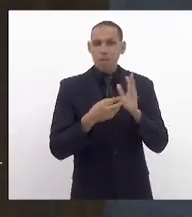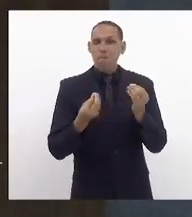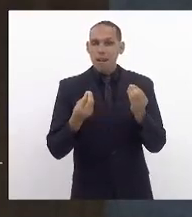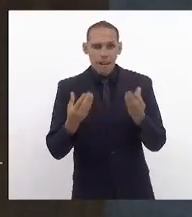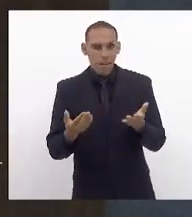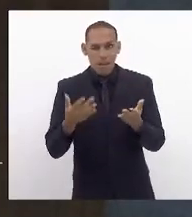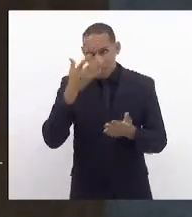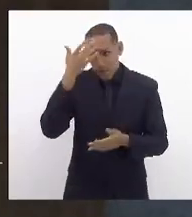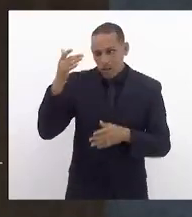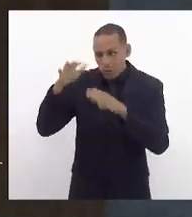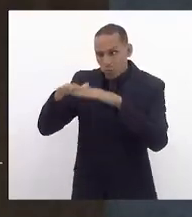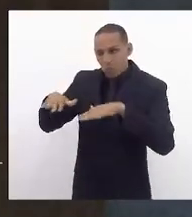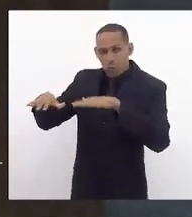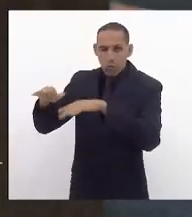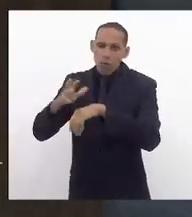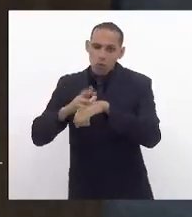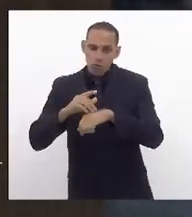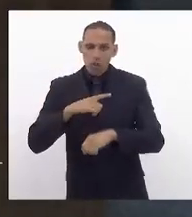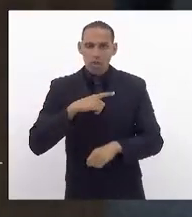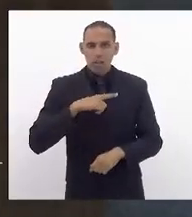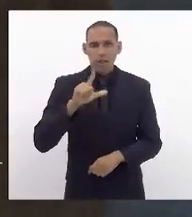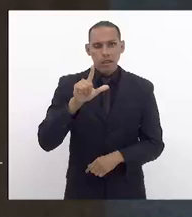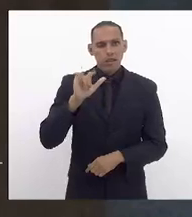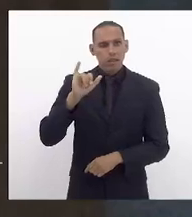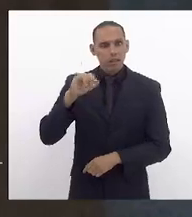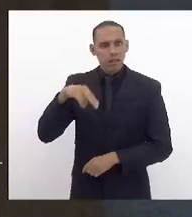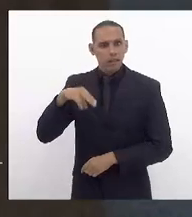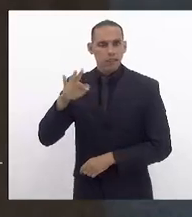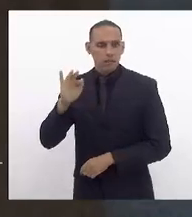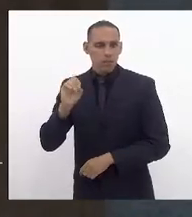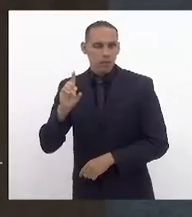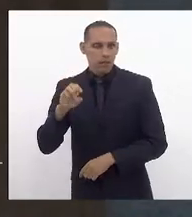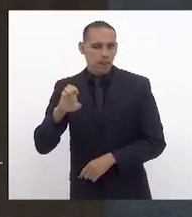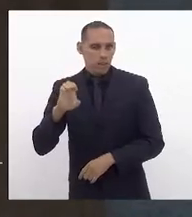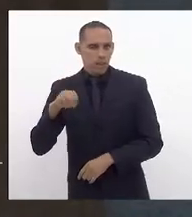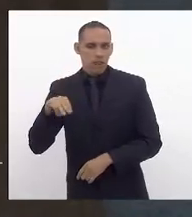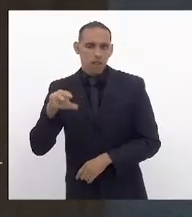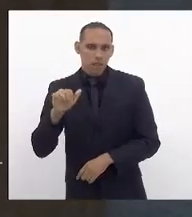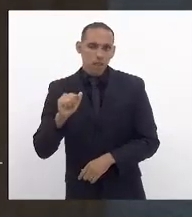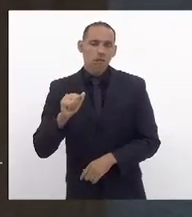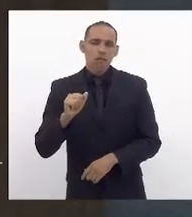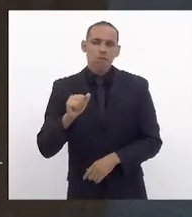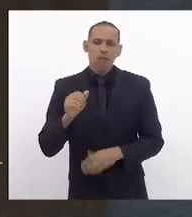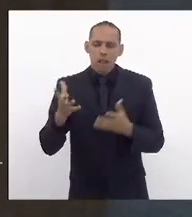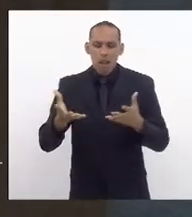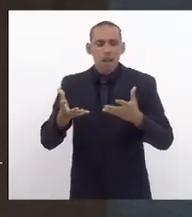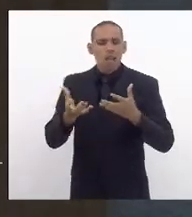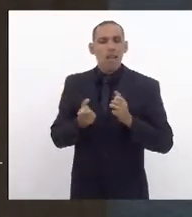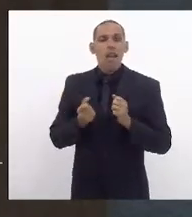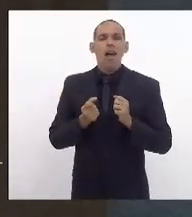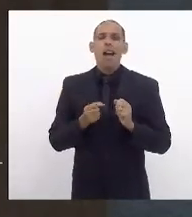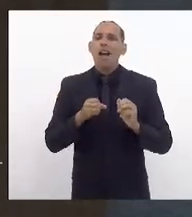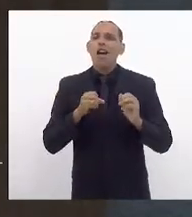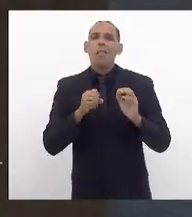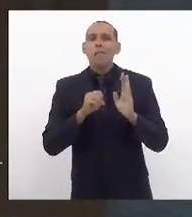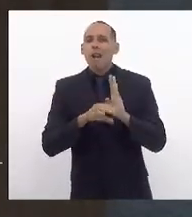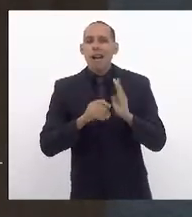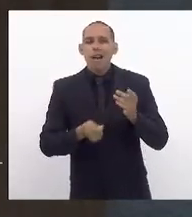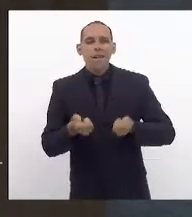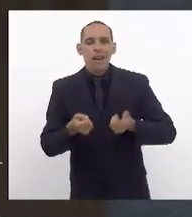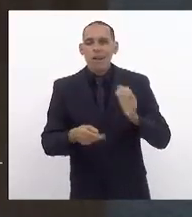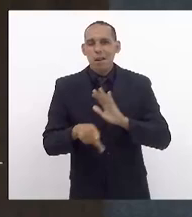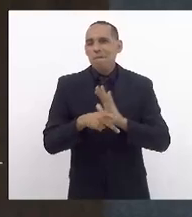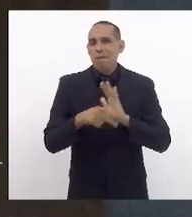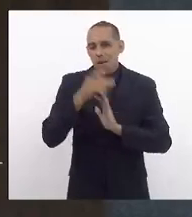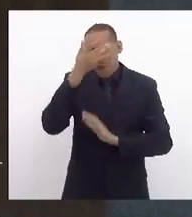pessoas com linfedema possam realmente, de fato, receber os benefícios da pessoa com deficiência. E é